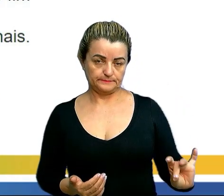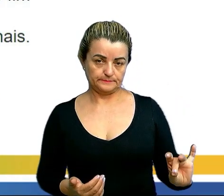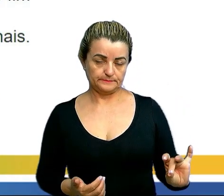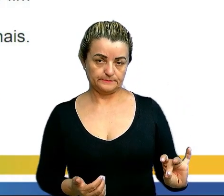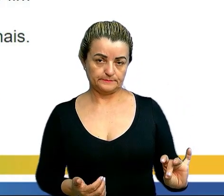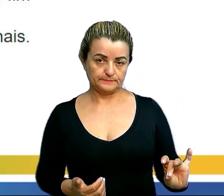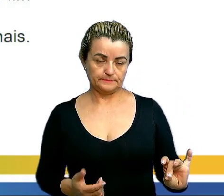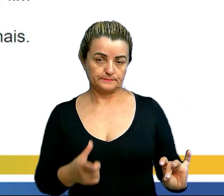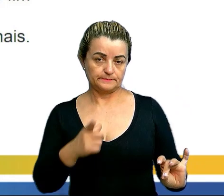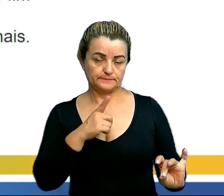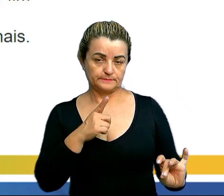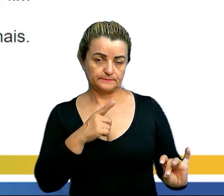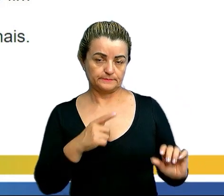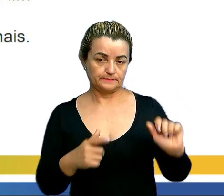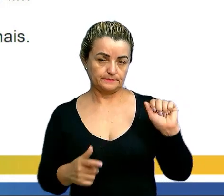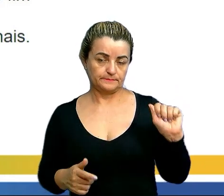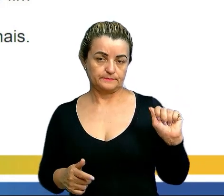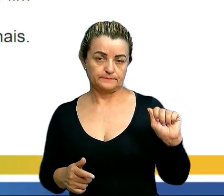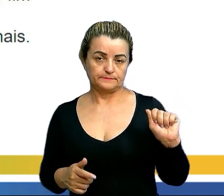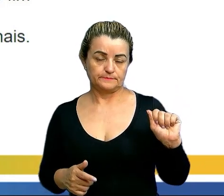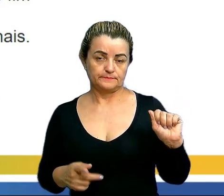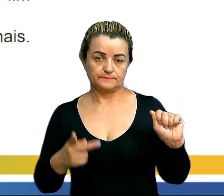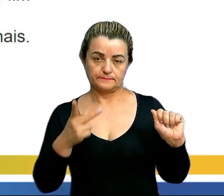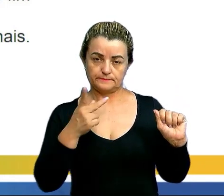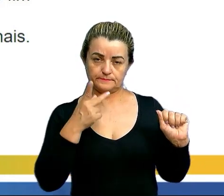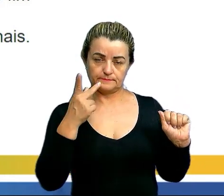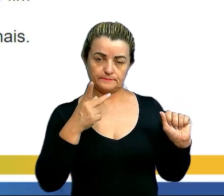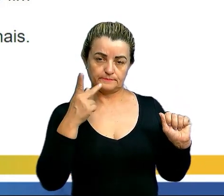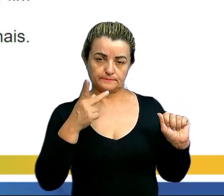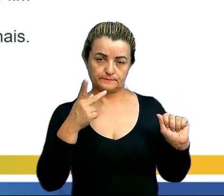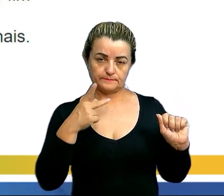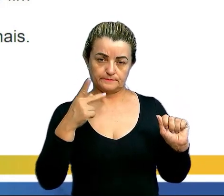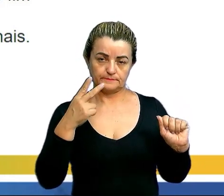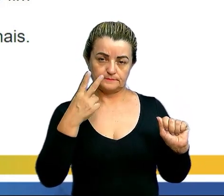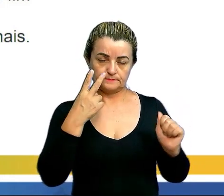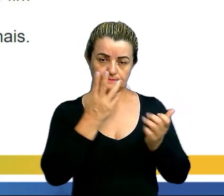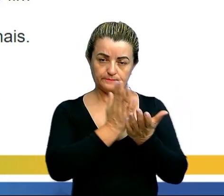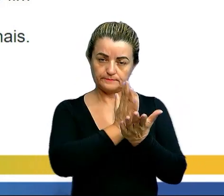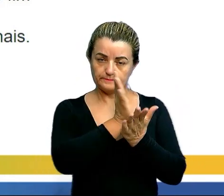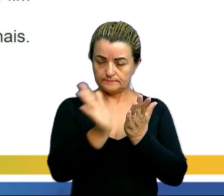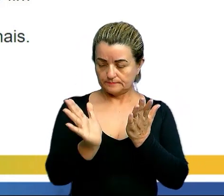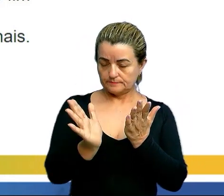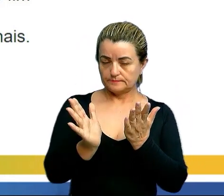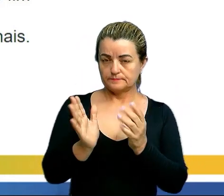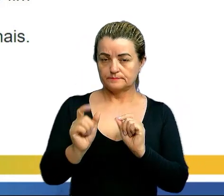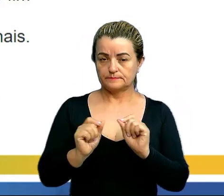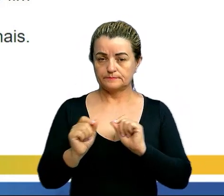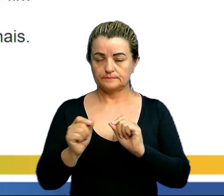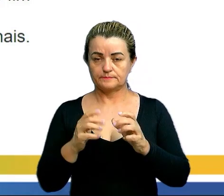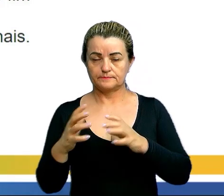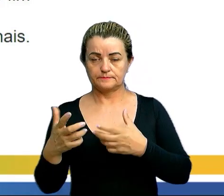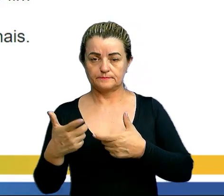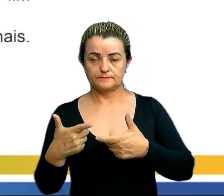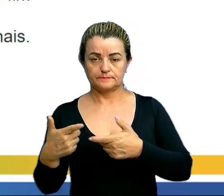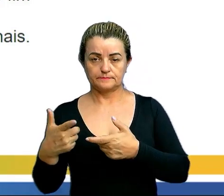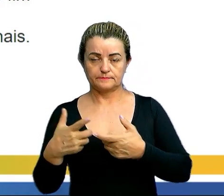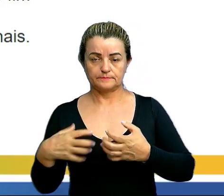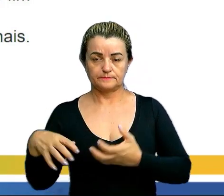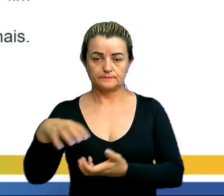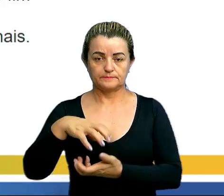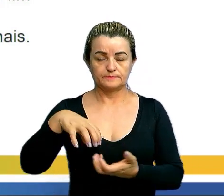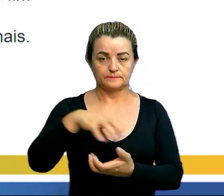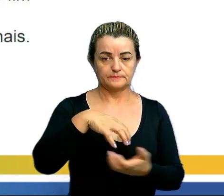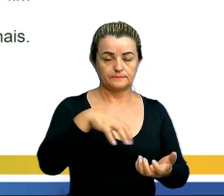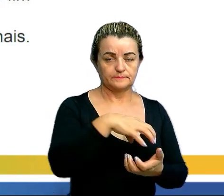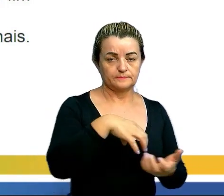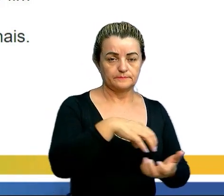alternativas, nós temos a letra A, que fala que desviou as suas atividades para a resolução de conflitos civis no âmbito dos países